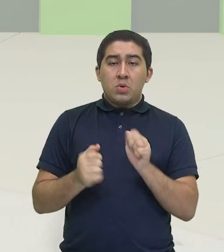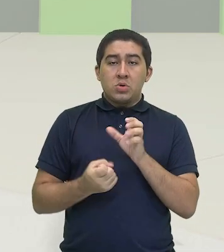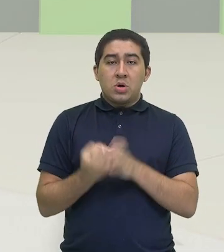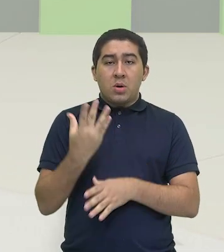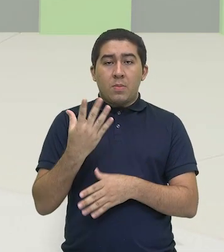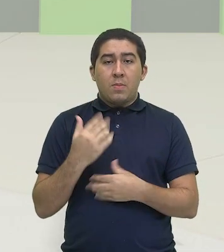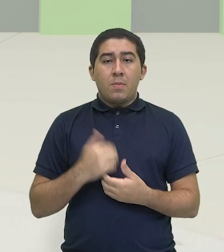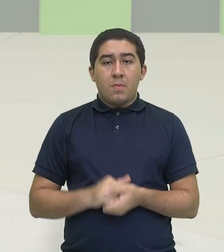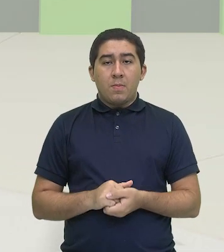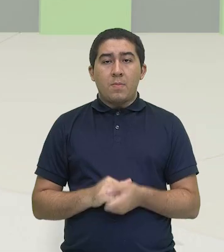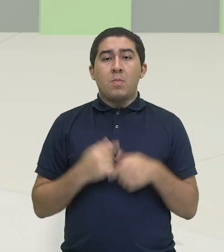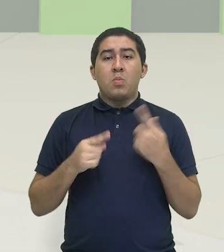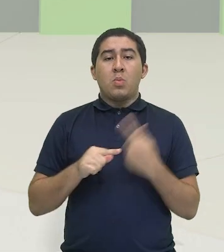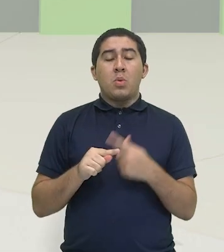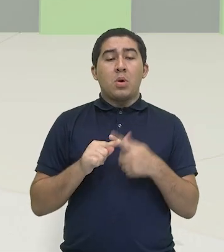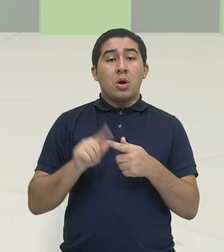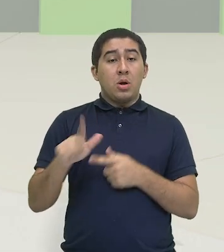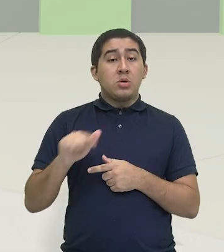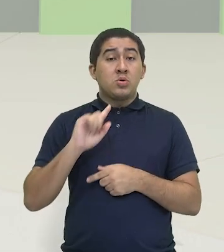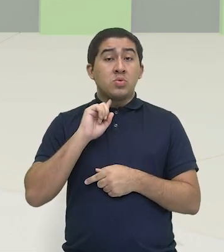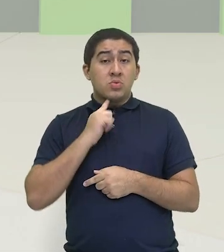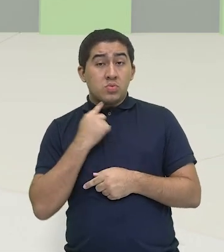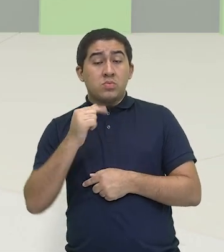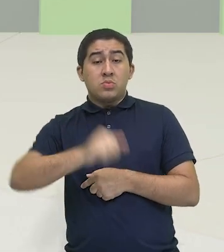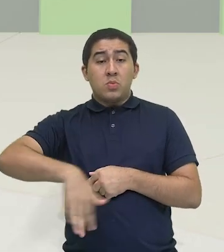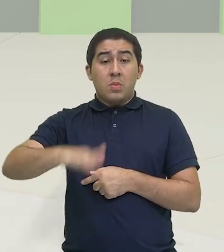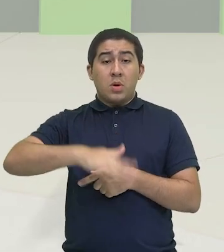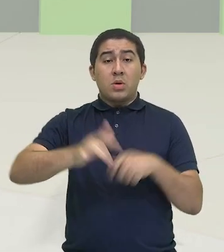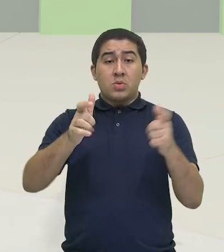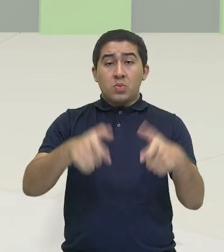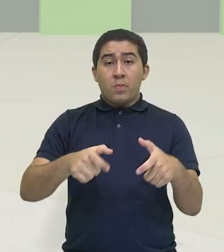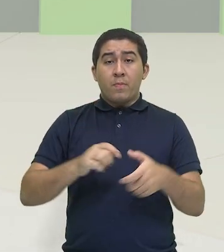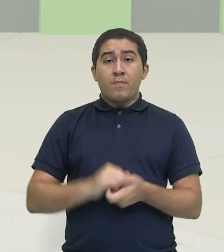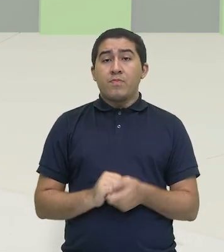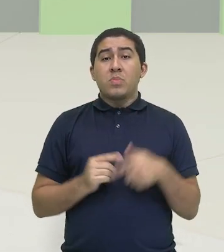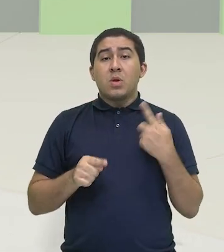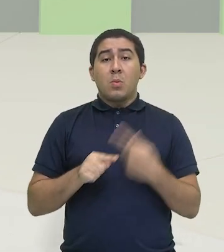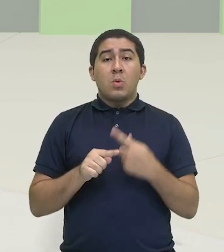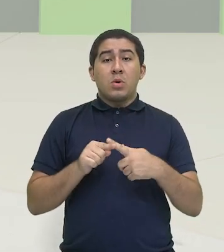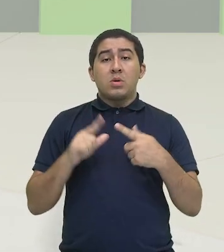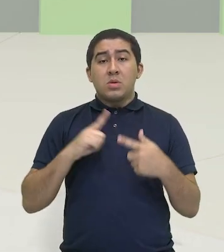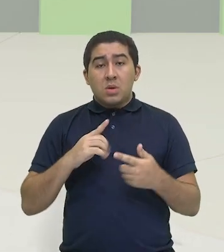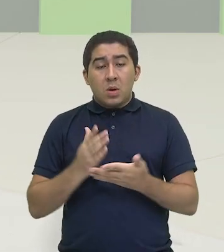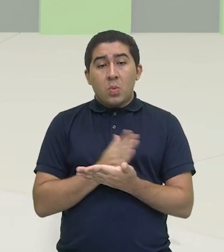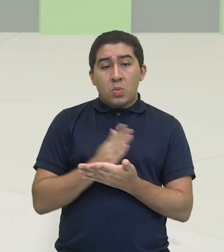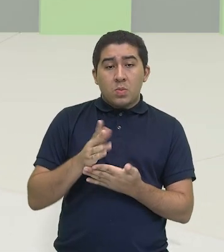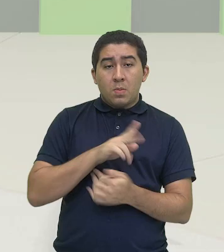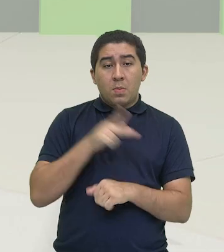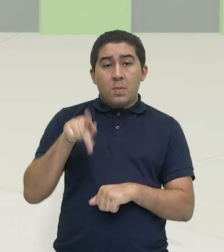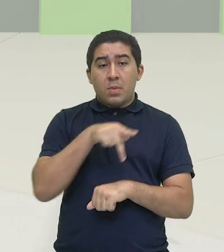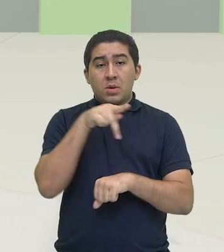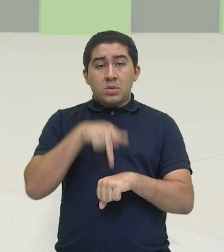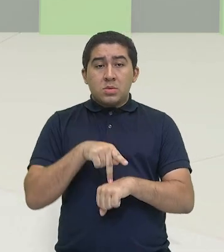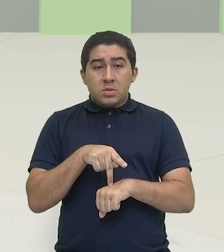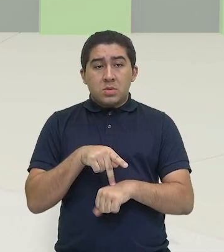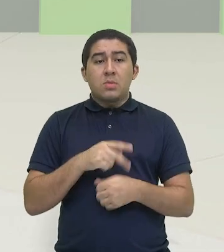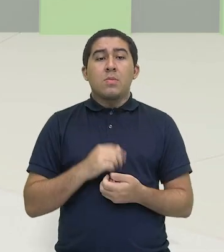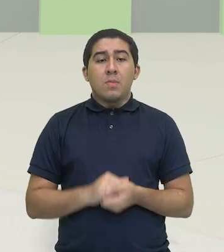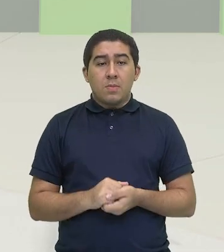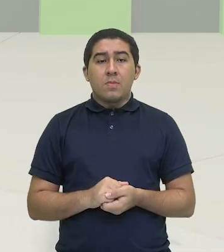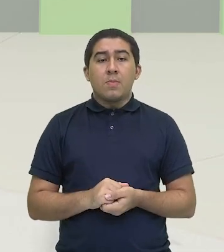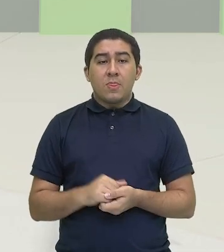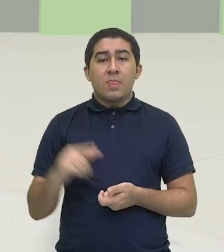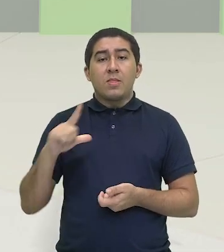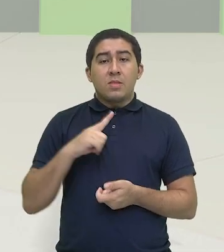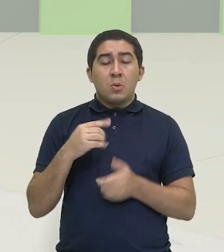gerar. Por que a poluição ambiental, né? É porque, gente, tem alguns países, tá, que ainda